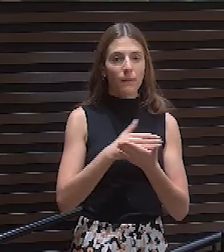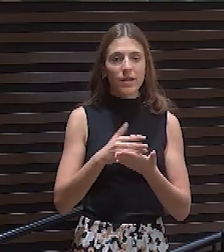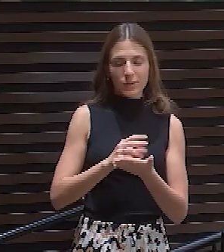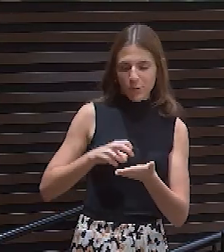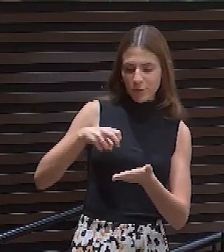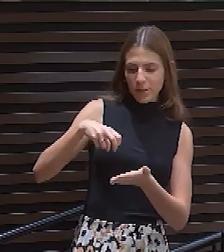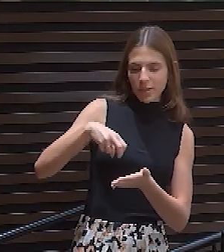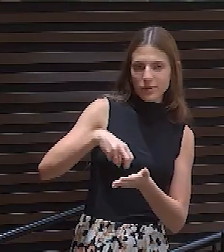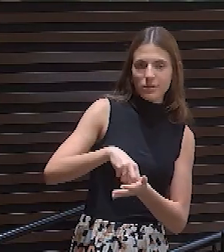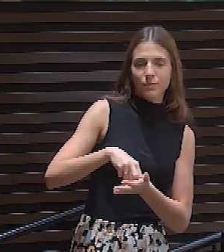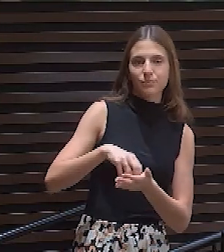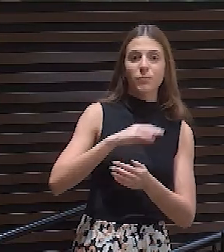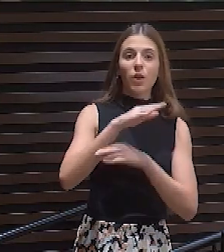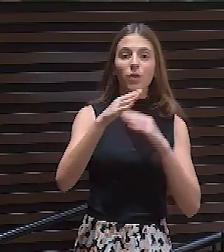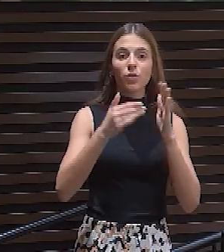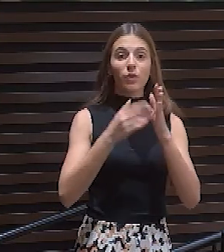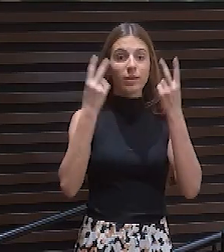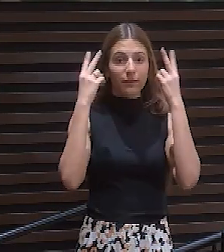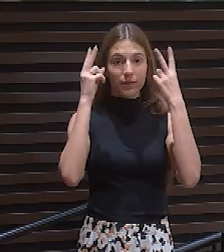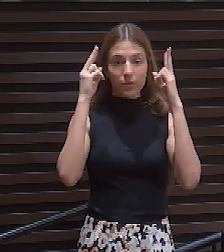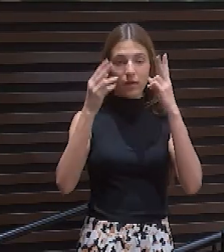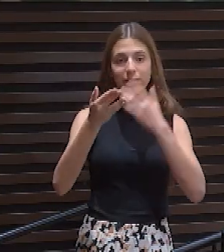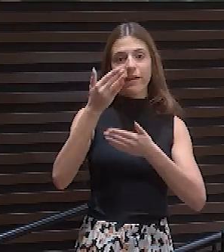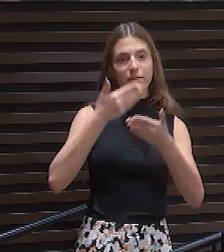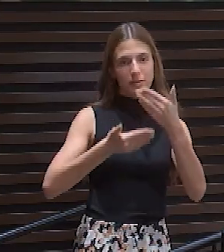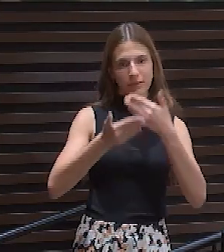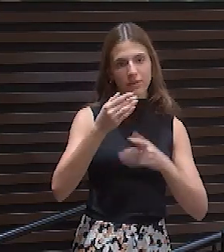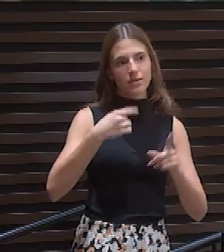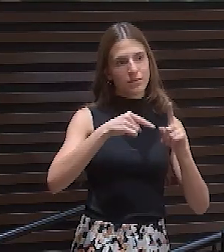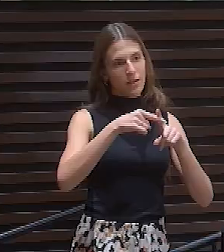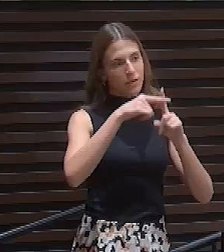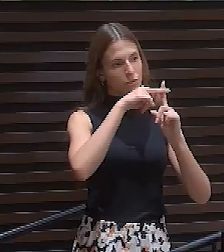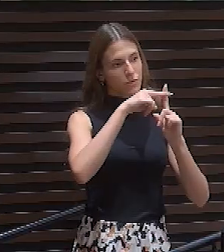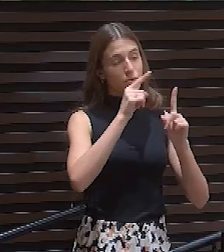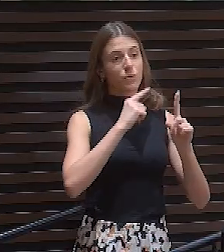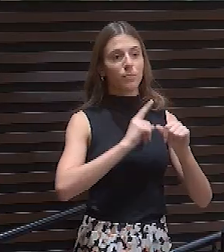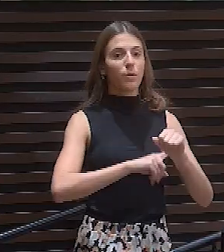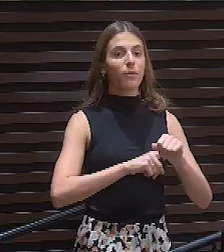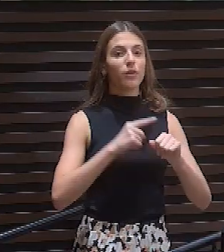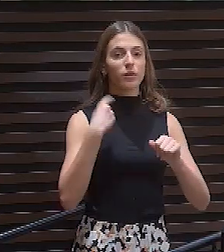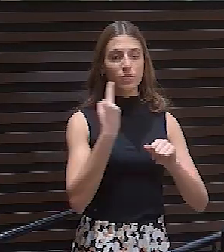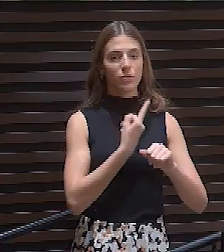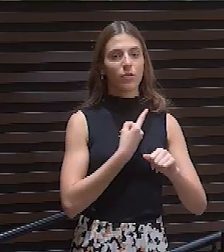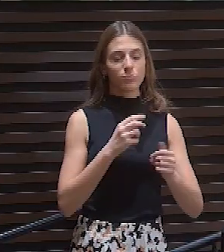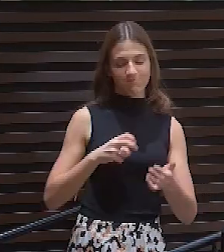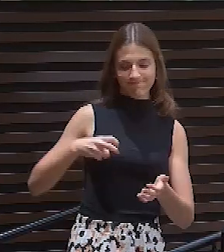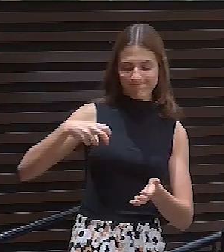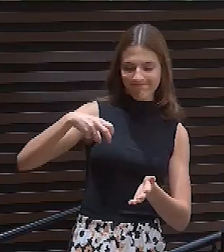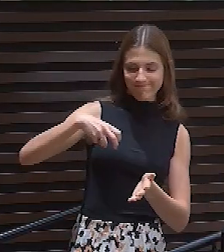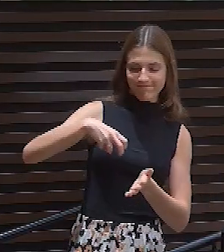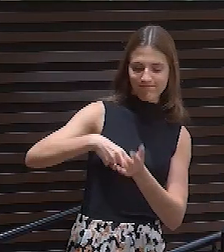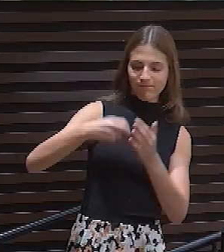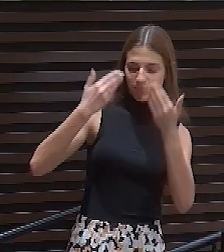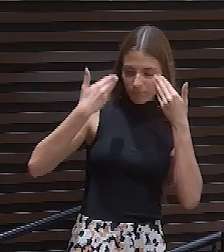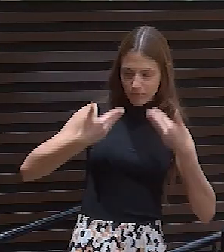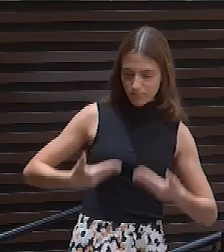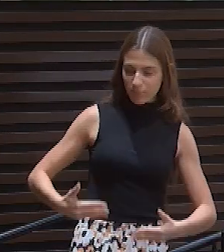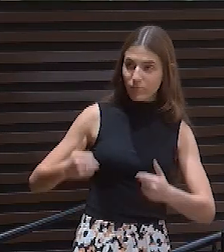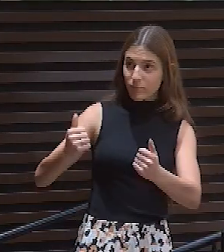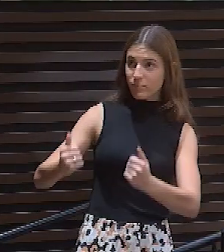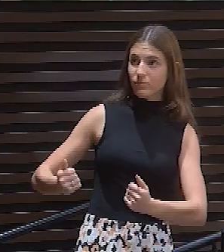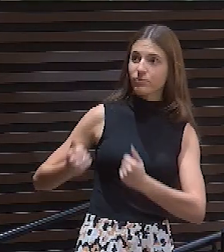flui da cruz. Quando nos rendemos, nos entregamos